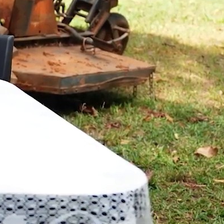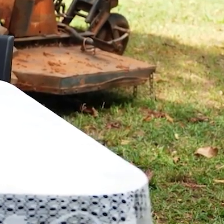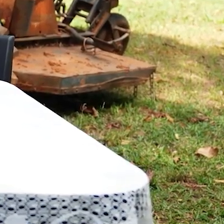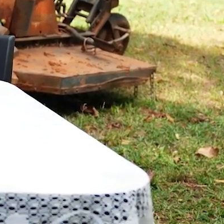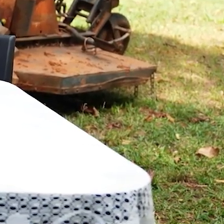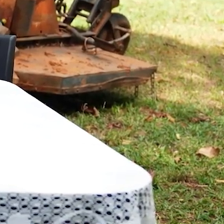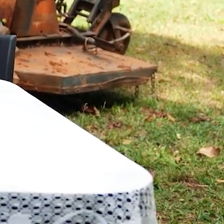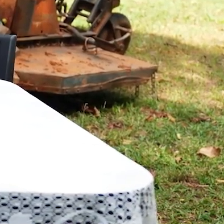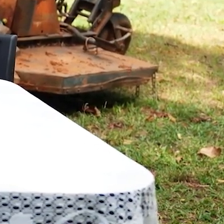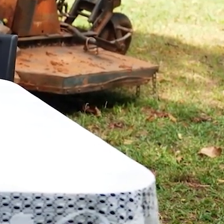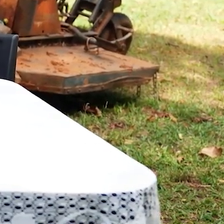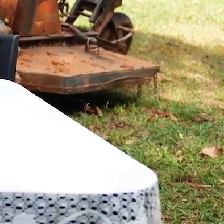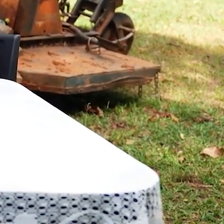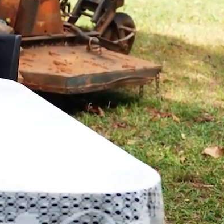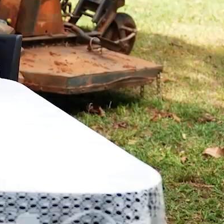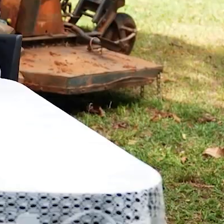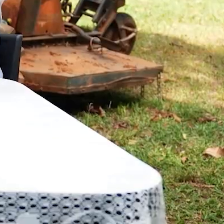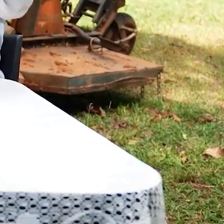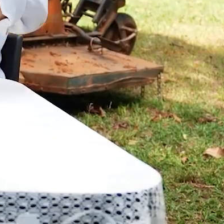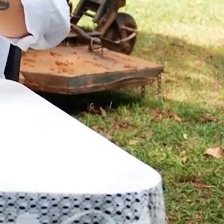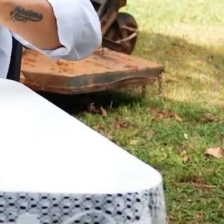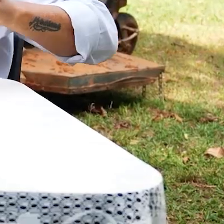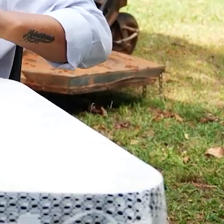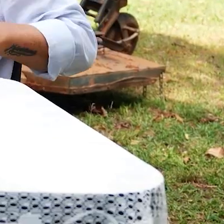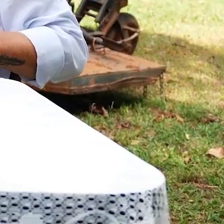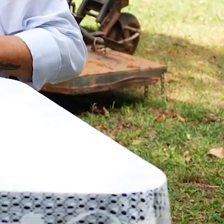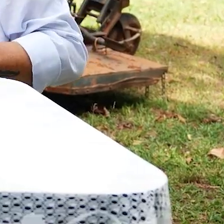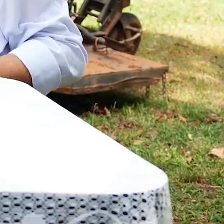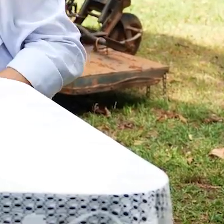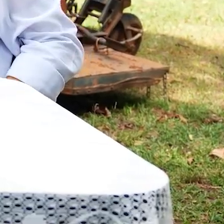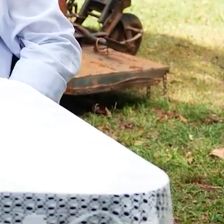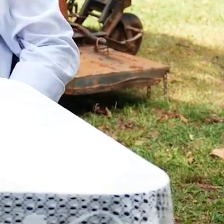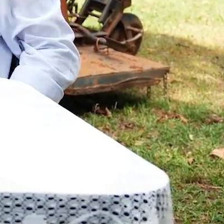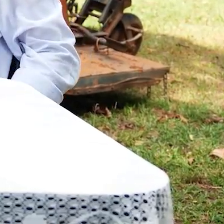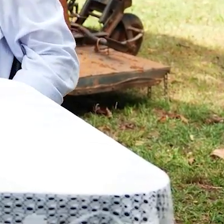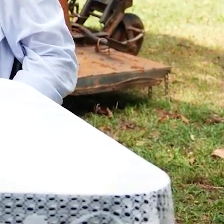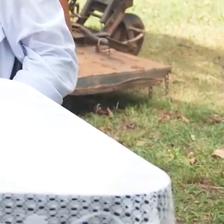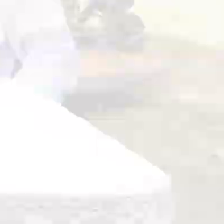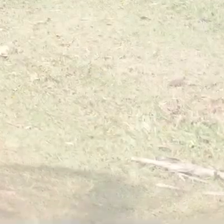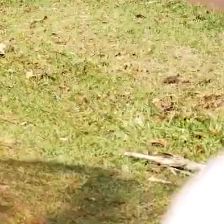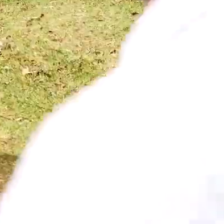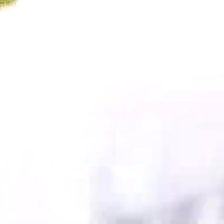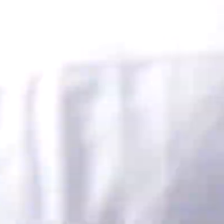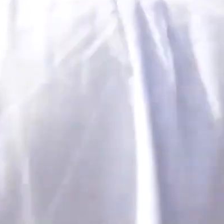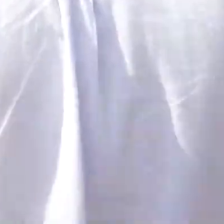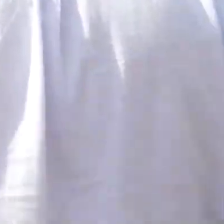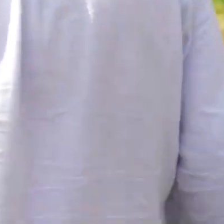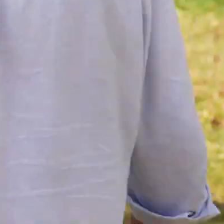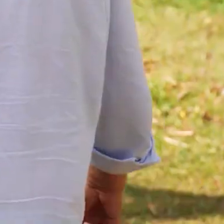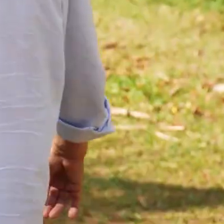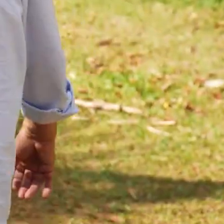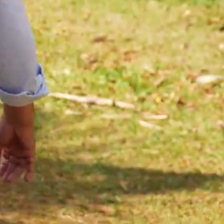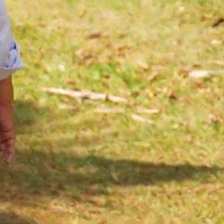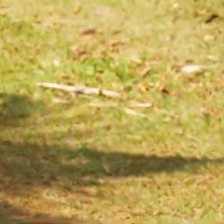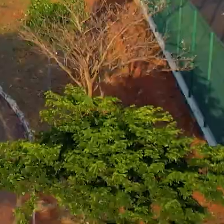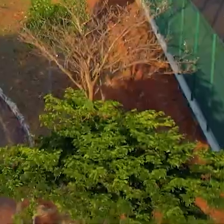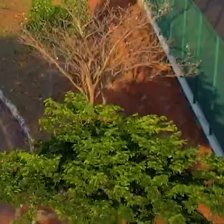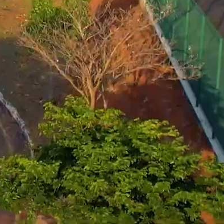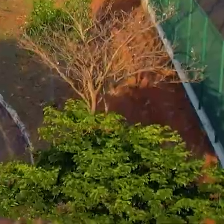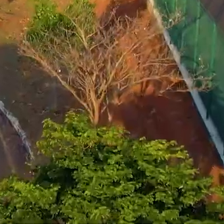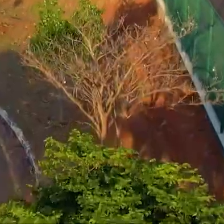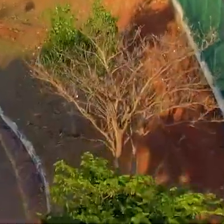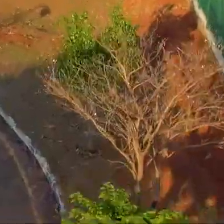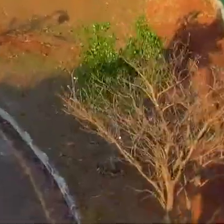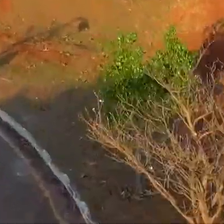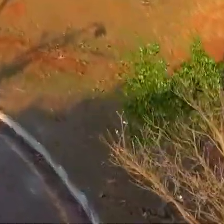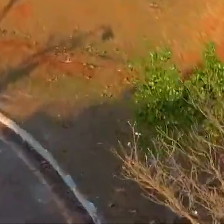ideias. Com certeza, Vitor Hugo. Então, bora prosear. Bora prosear. Toda pessoa é múltipla. Suas